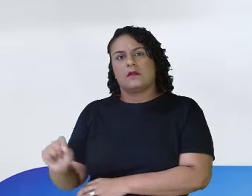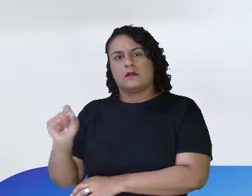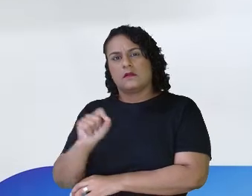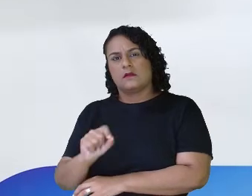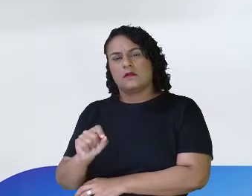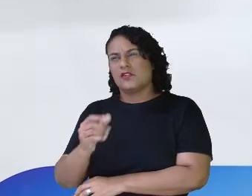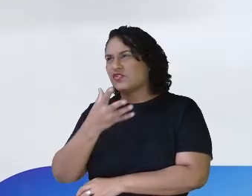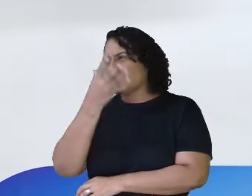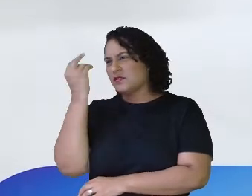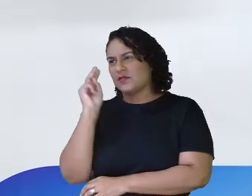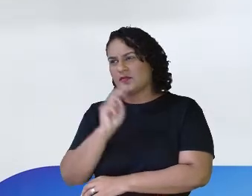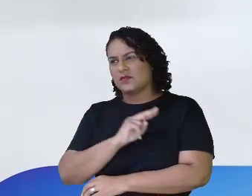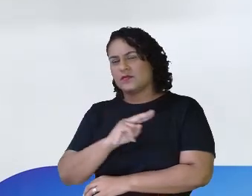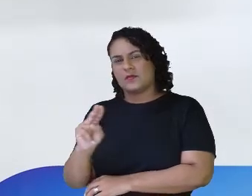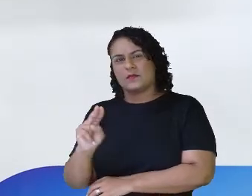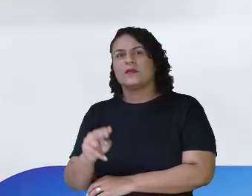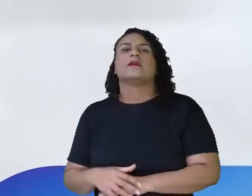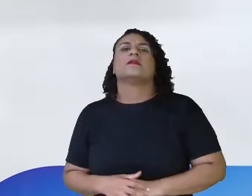como é o nome, meu Deus?